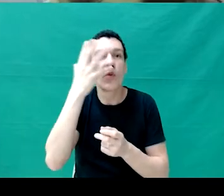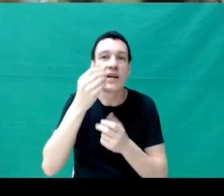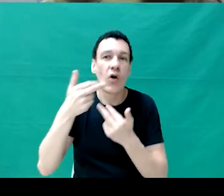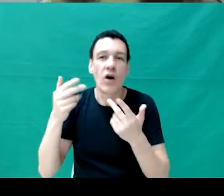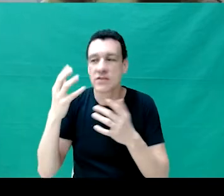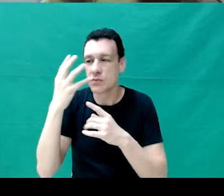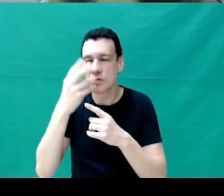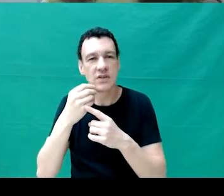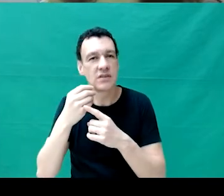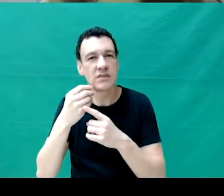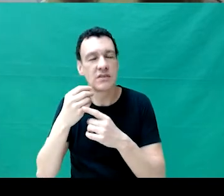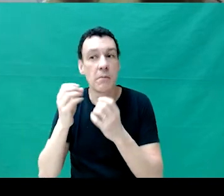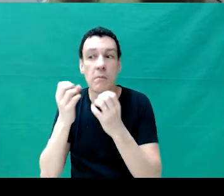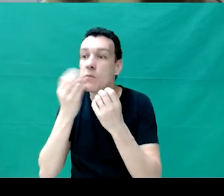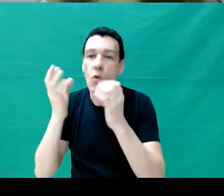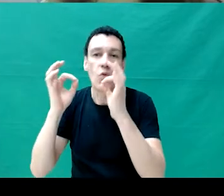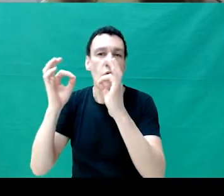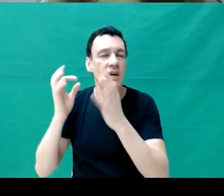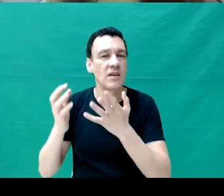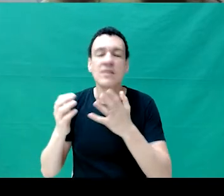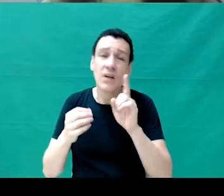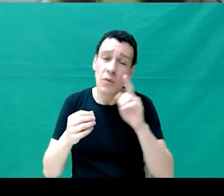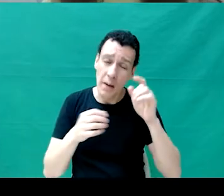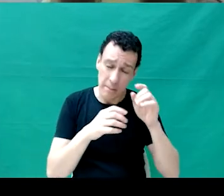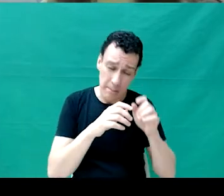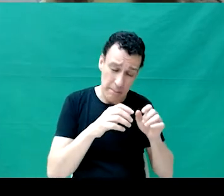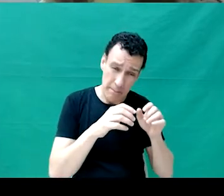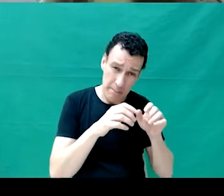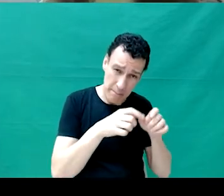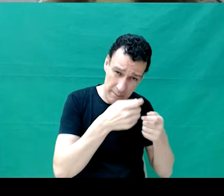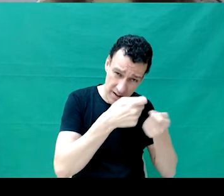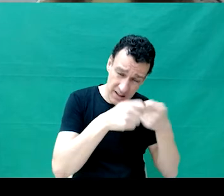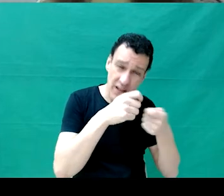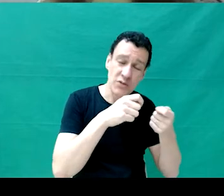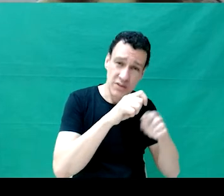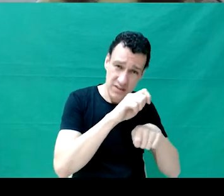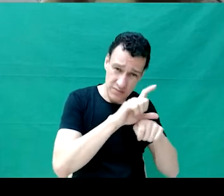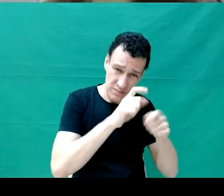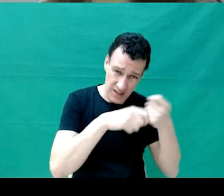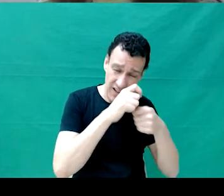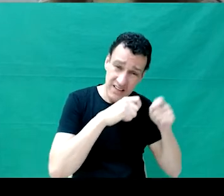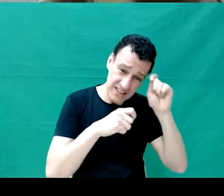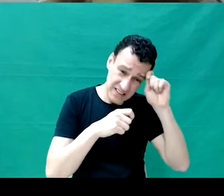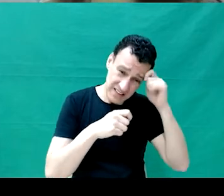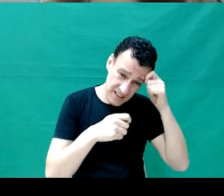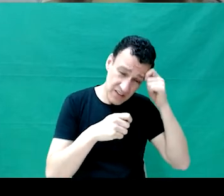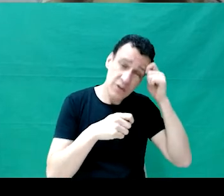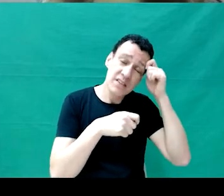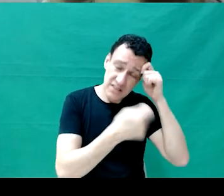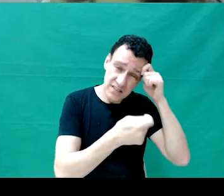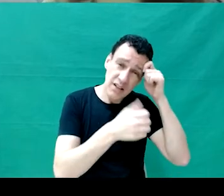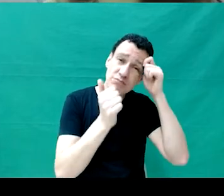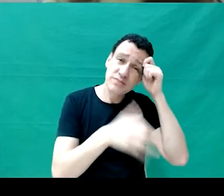te remete a algo barato, algo ruim. E aí você não associa aquilo a algo bom. E por que negro?